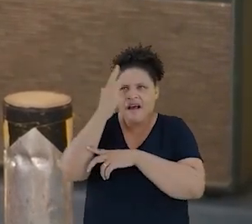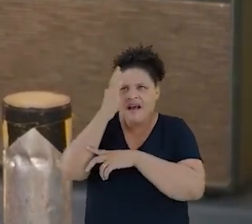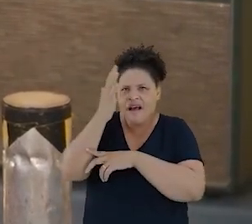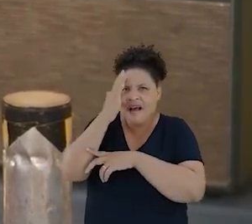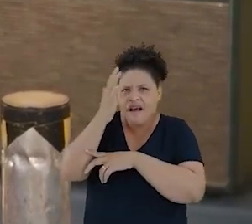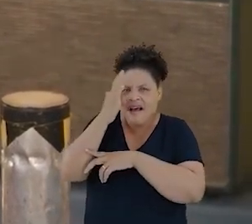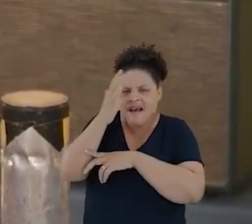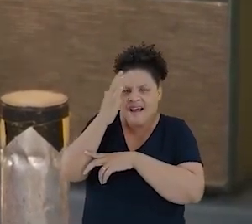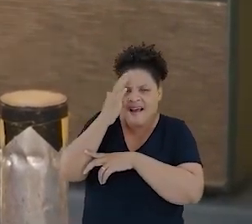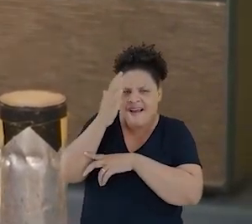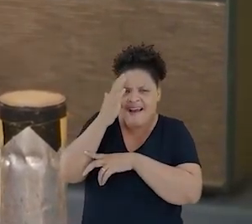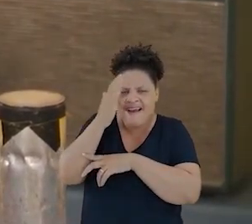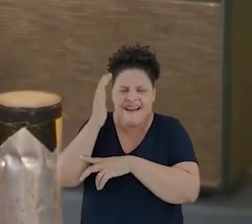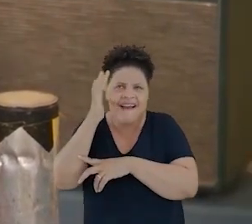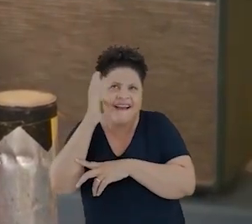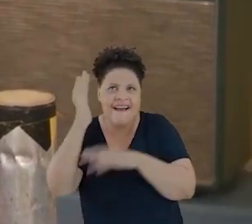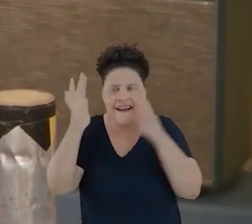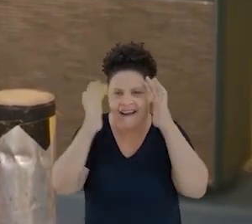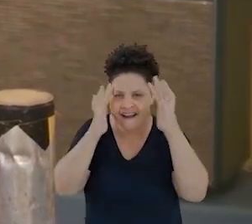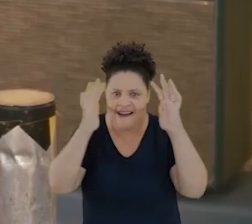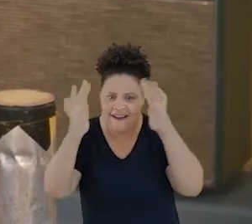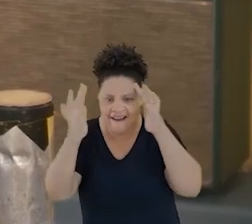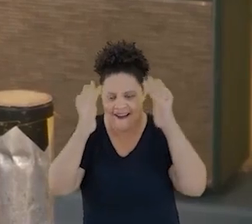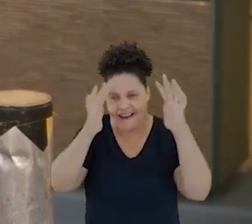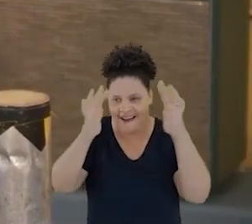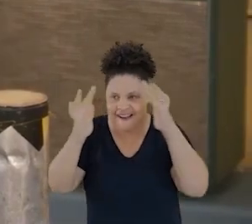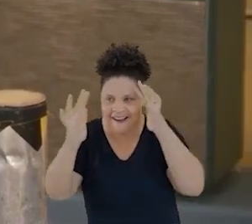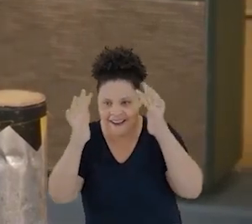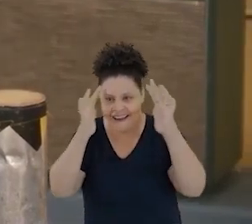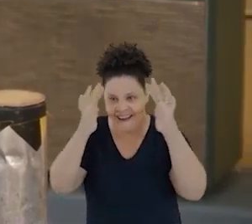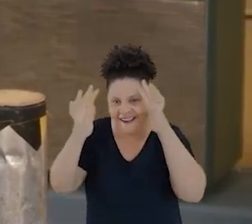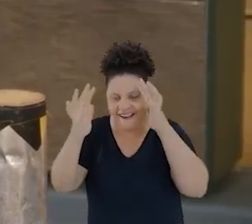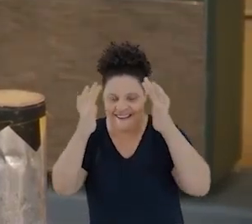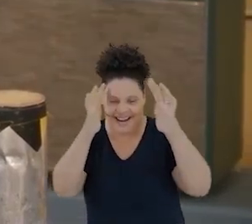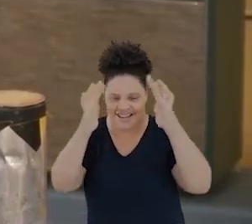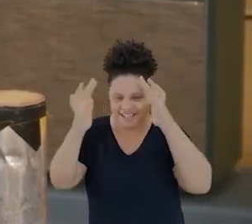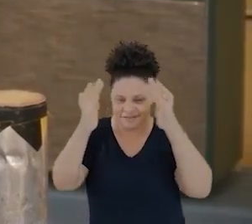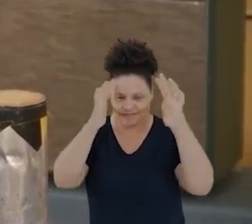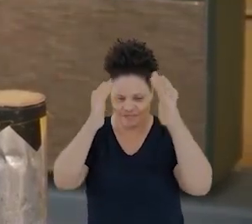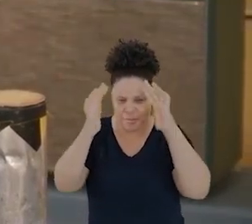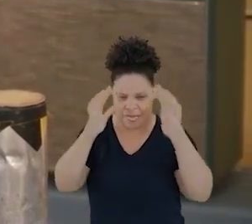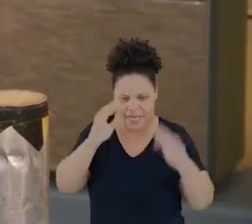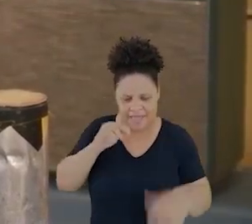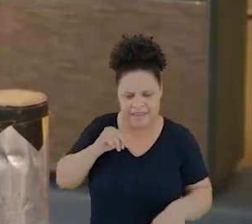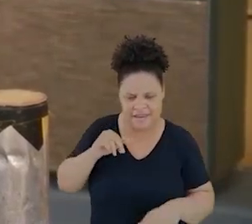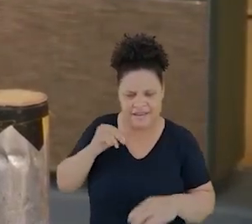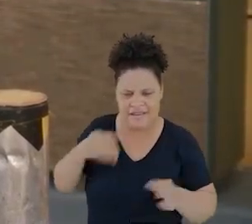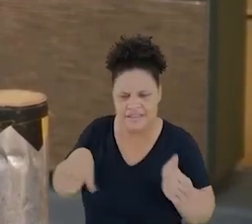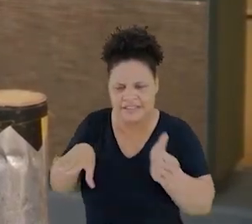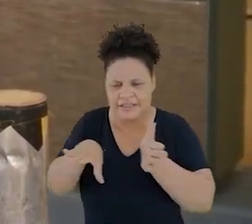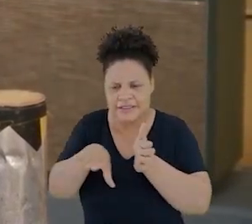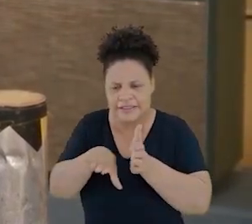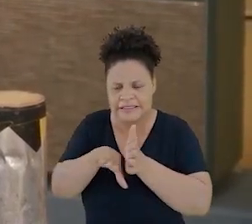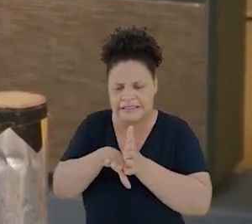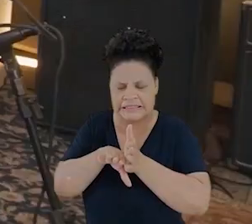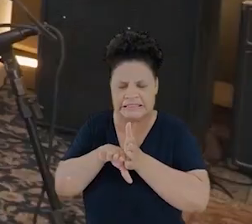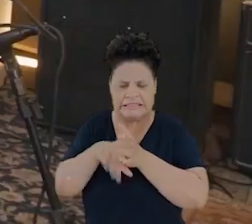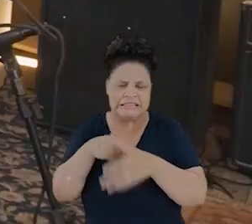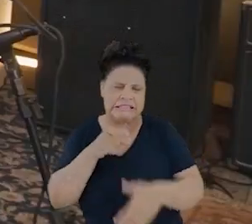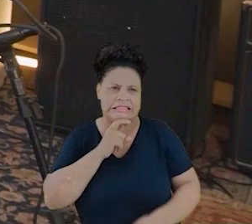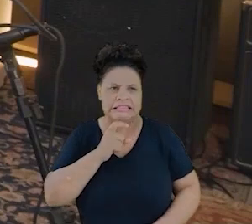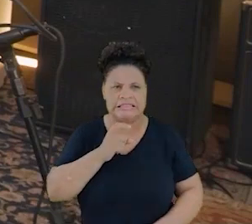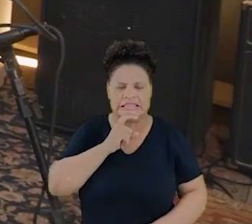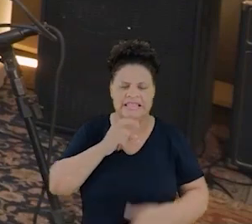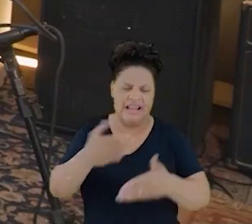no remédio pra nem pensar em mudar. Vou dormir até o rio, chega me dar um arrepio, peço bênção